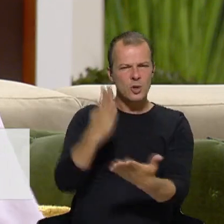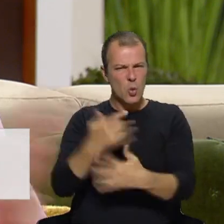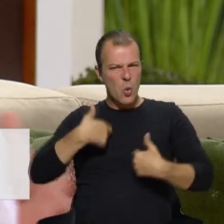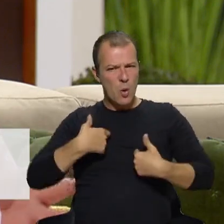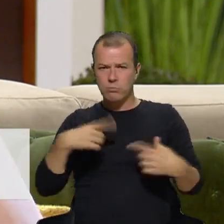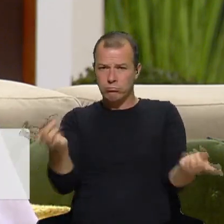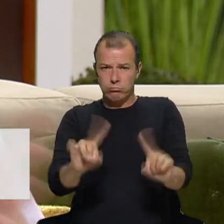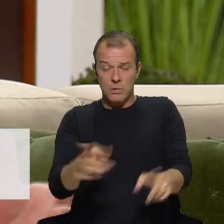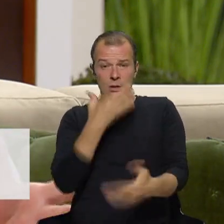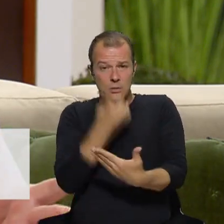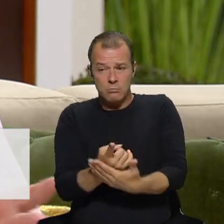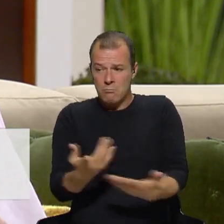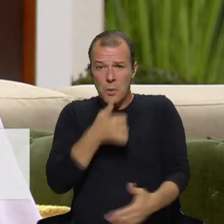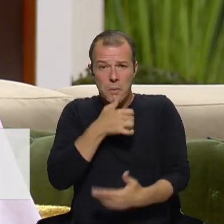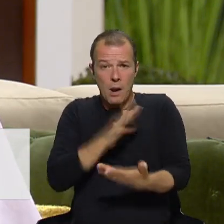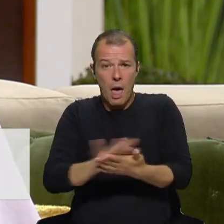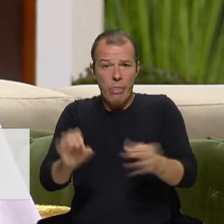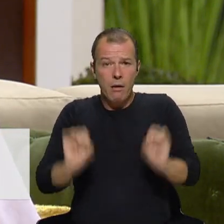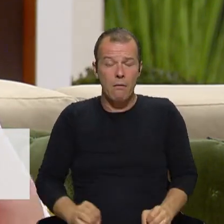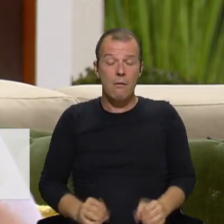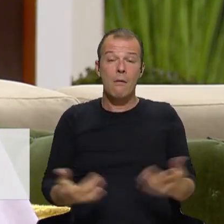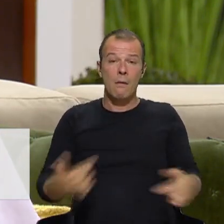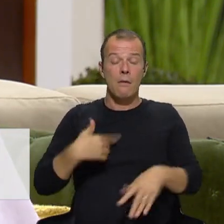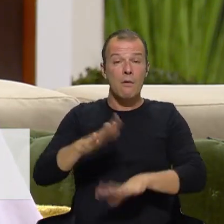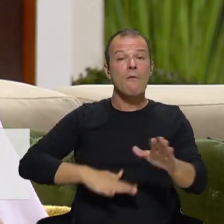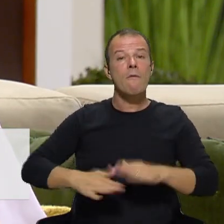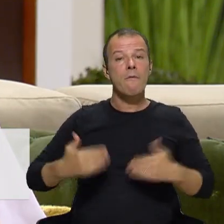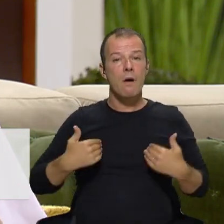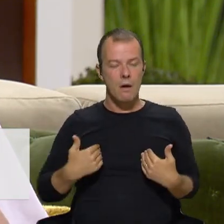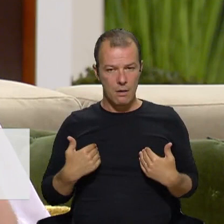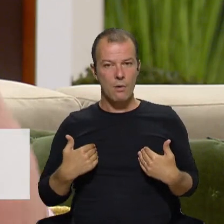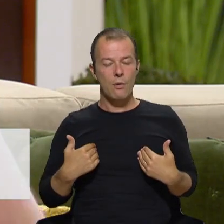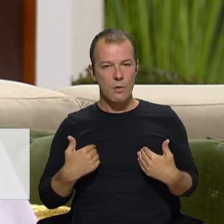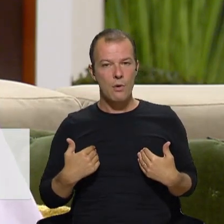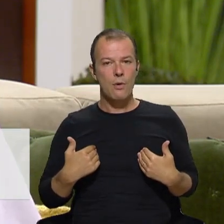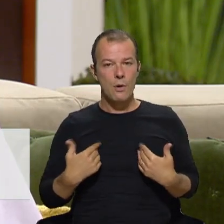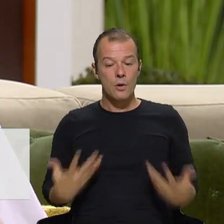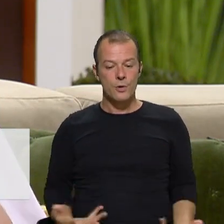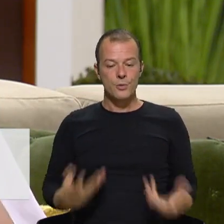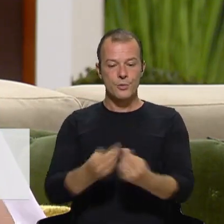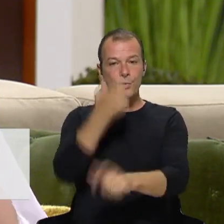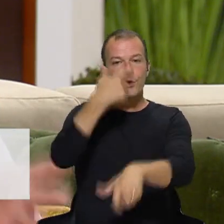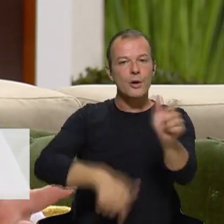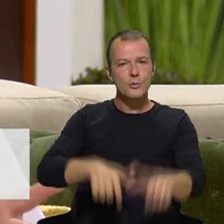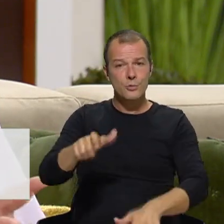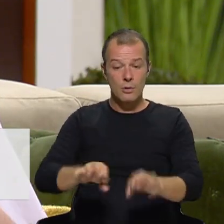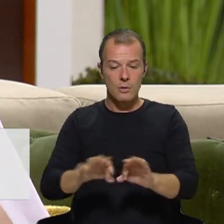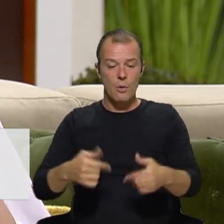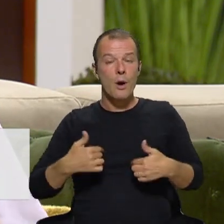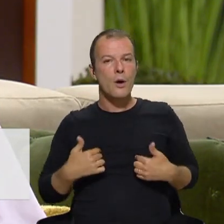Eu sozinha não faço nada. Eu faço com as pessoas que, tal como